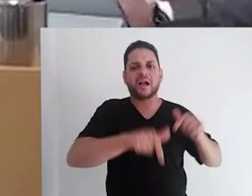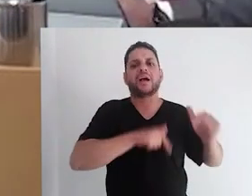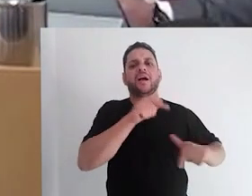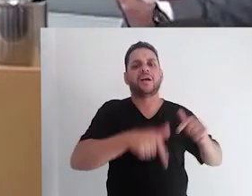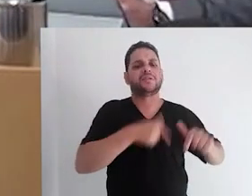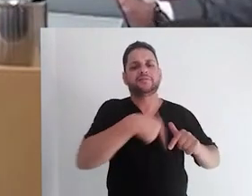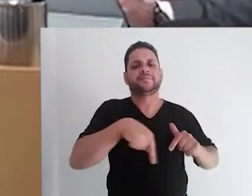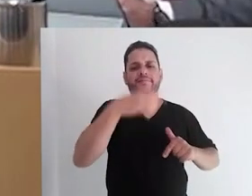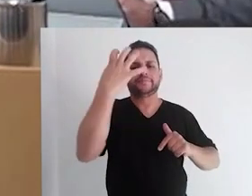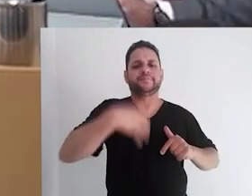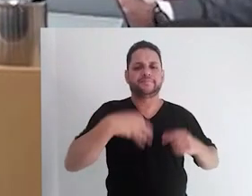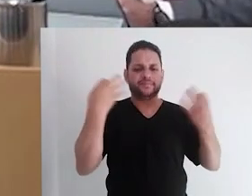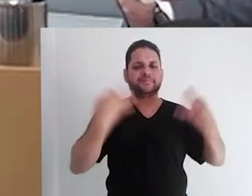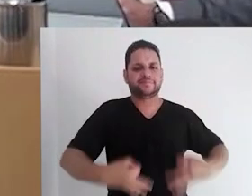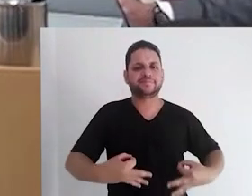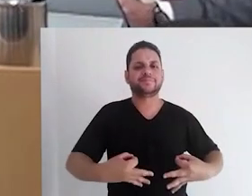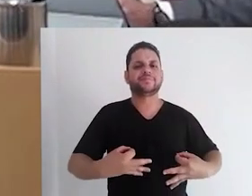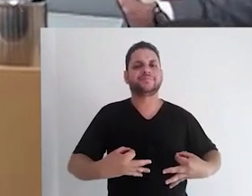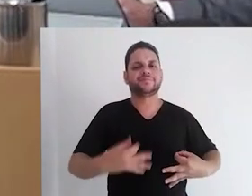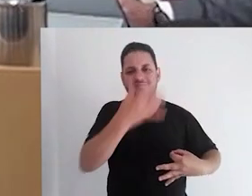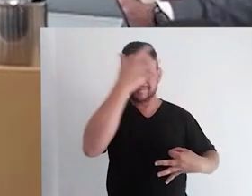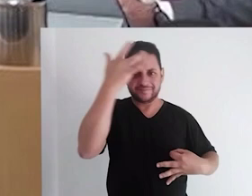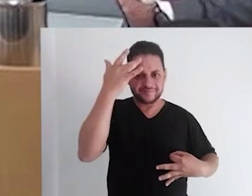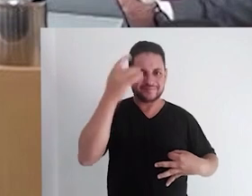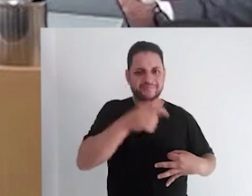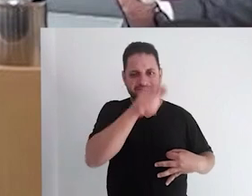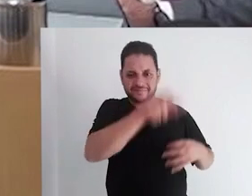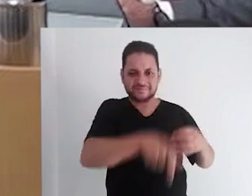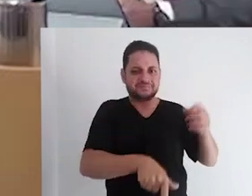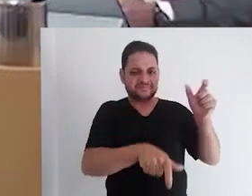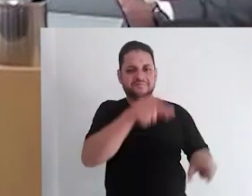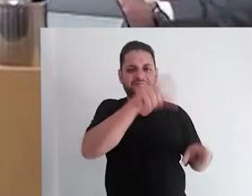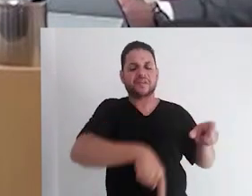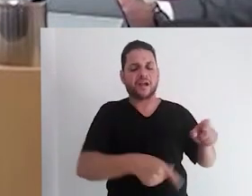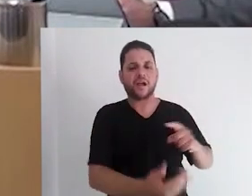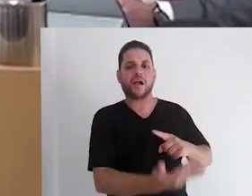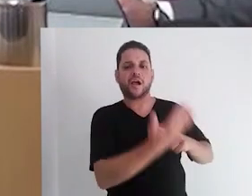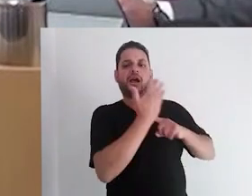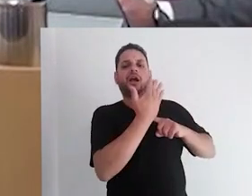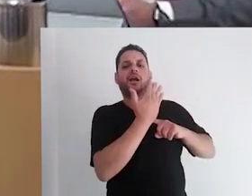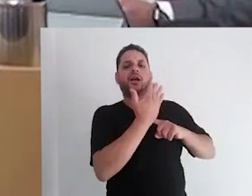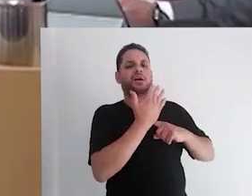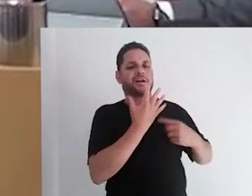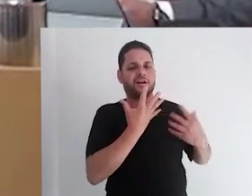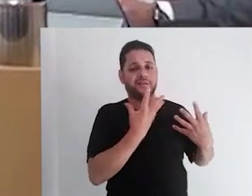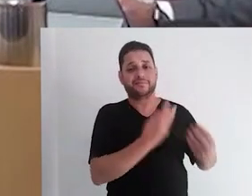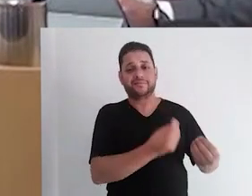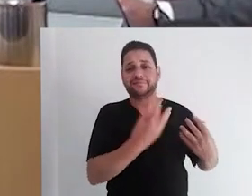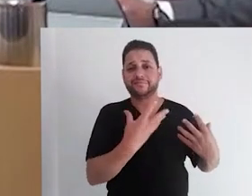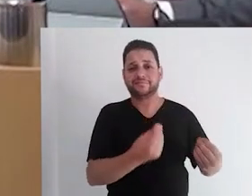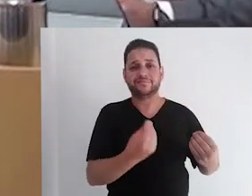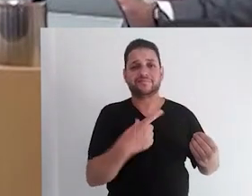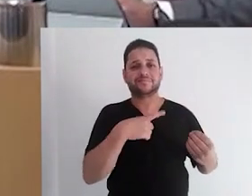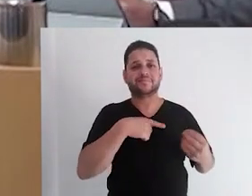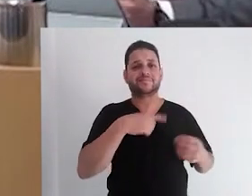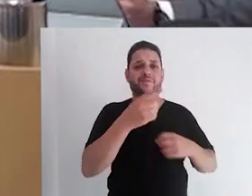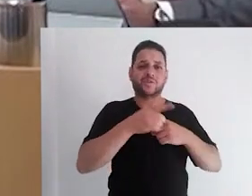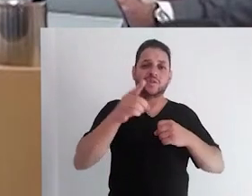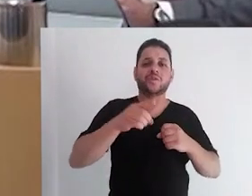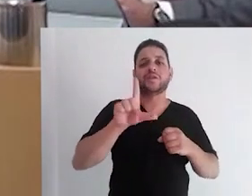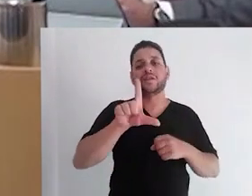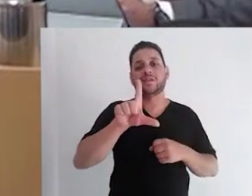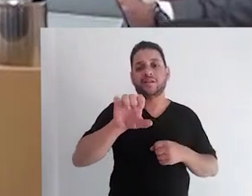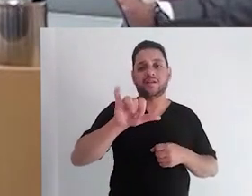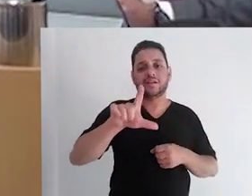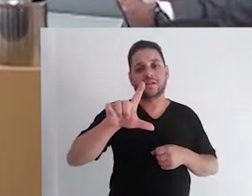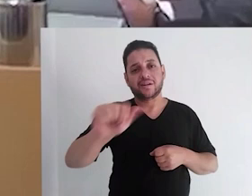seriedade, na sua honestidade. São pessoas que nos iluminam muito. O doutor Muta assim como a doutora Leila, a doutora Mônica, que